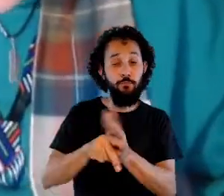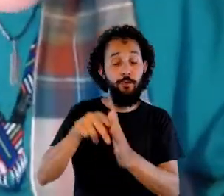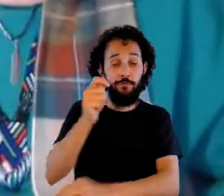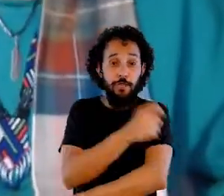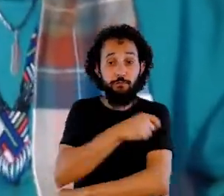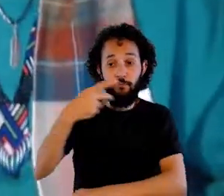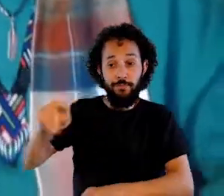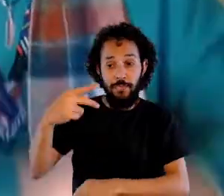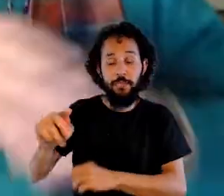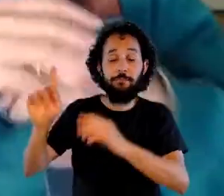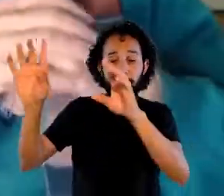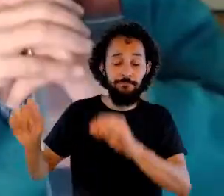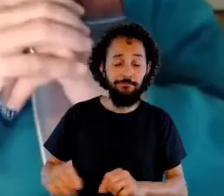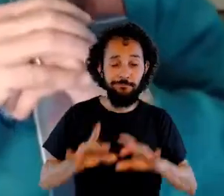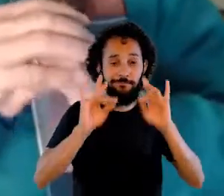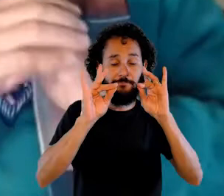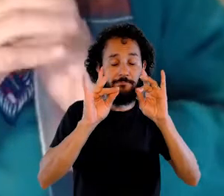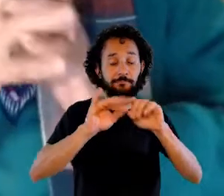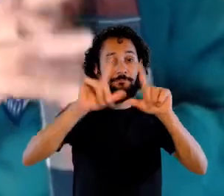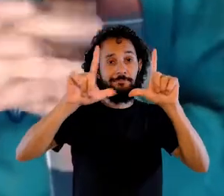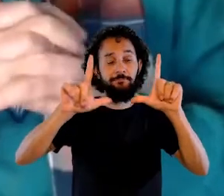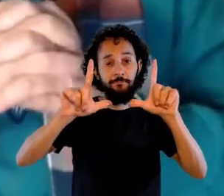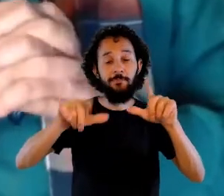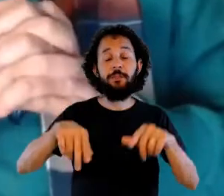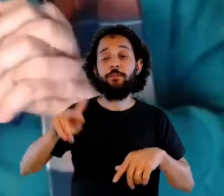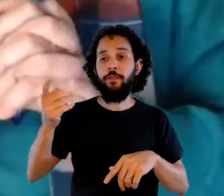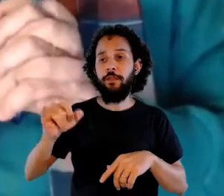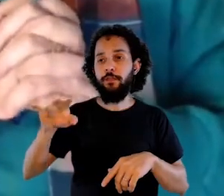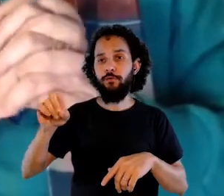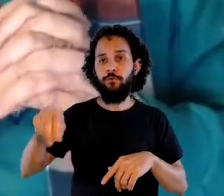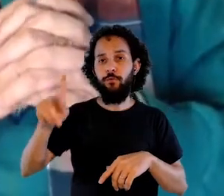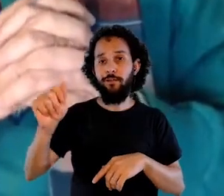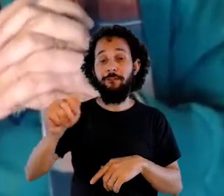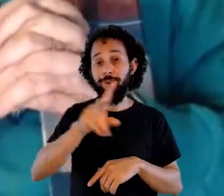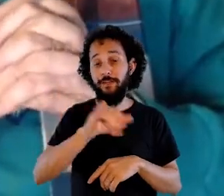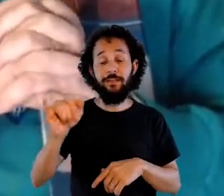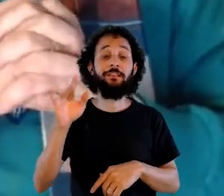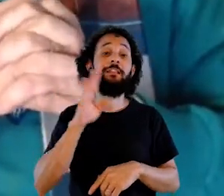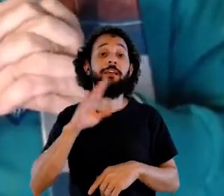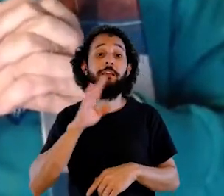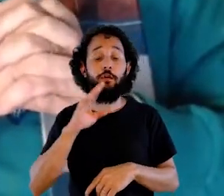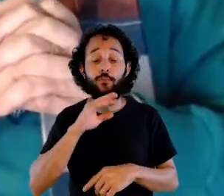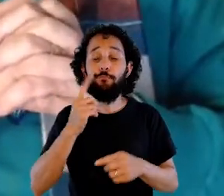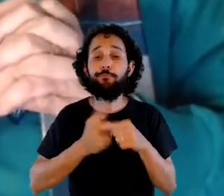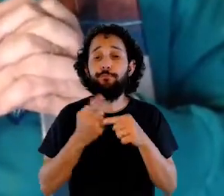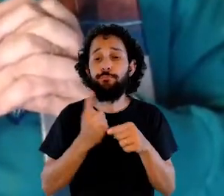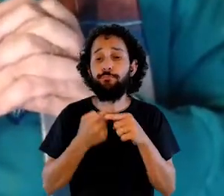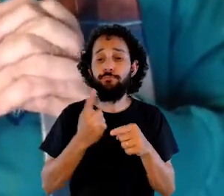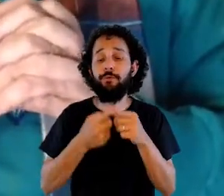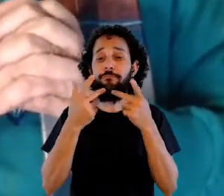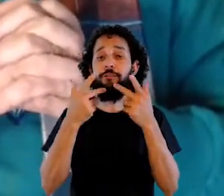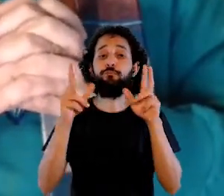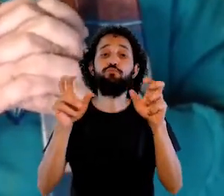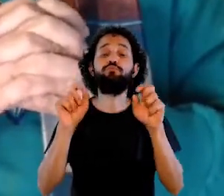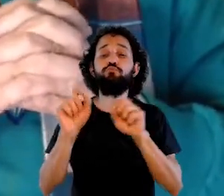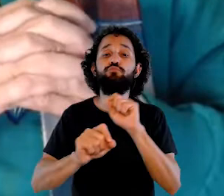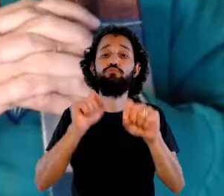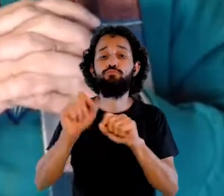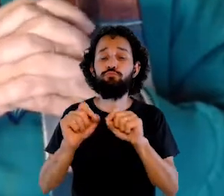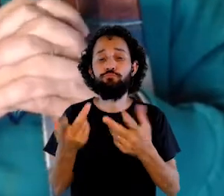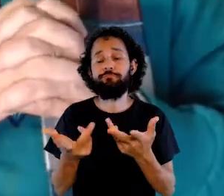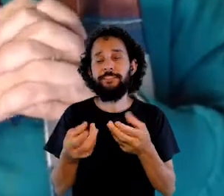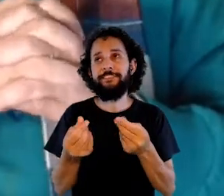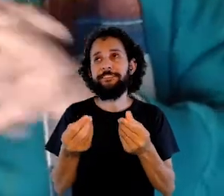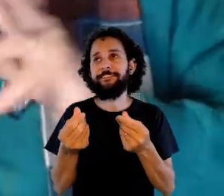essa meditação do Heyoka, e vai ser muito legal porque ela está falando, né? Ela é justamente sobre isso, sobre o riso,